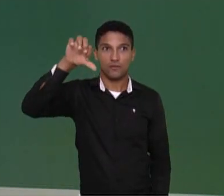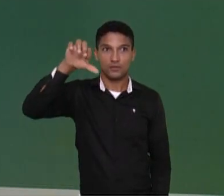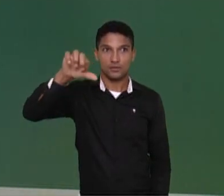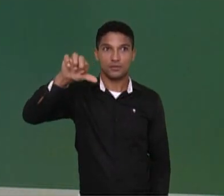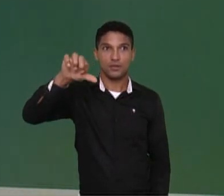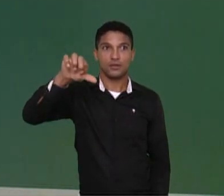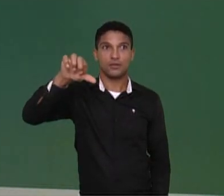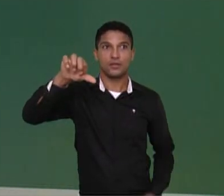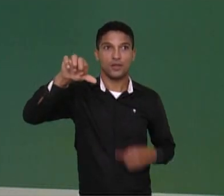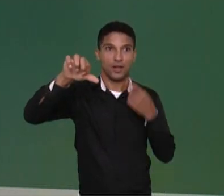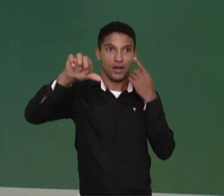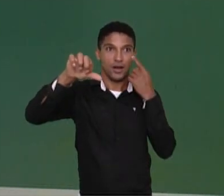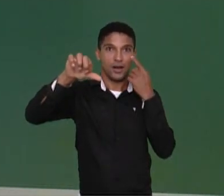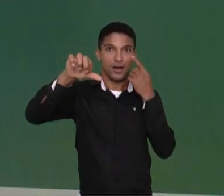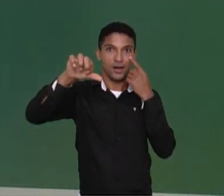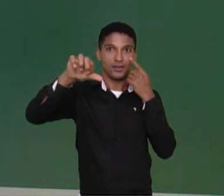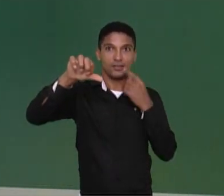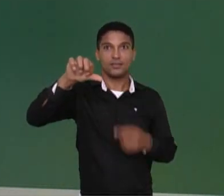21.987,53.